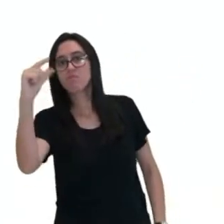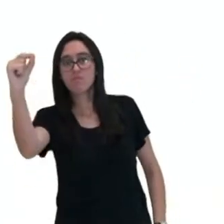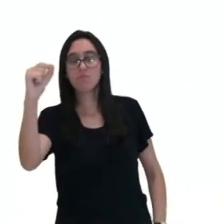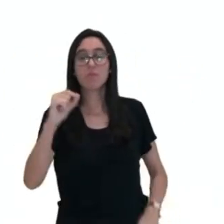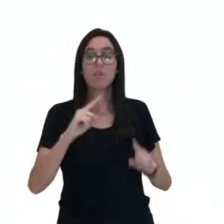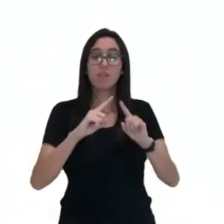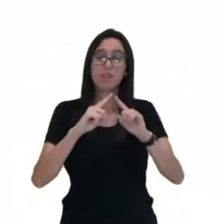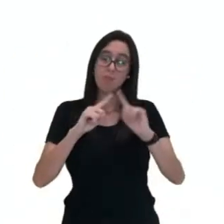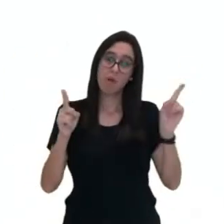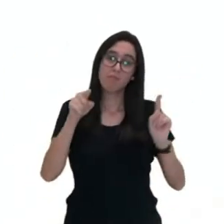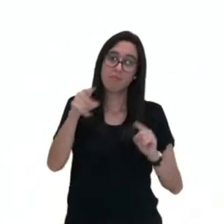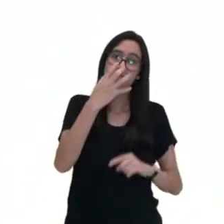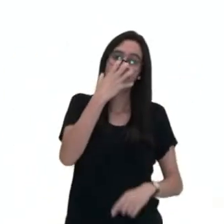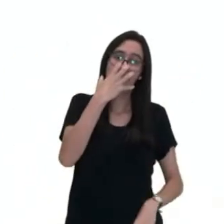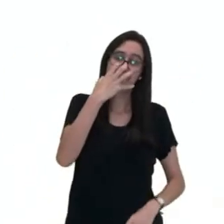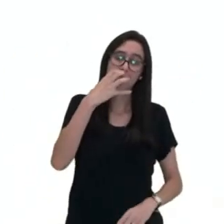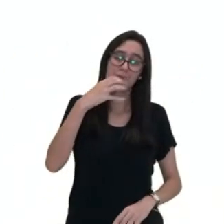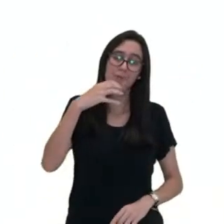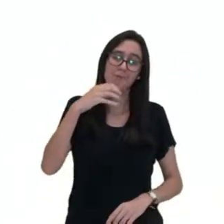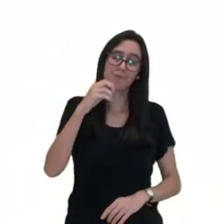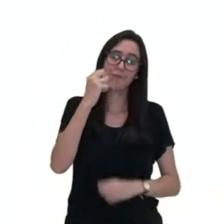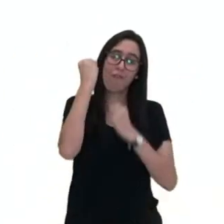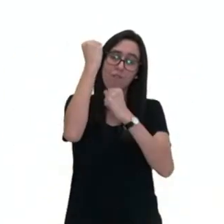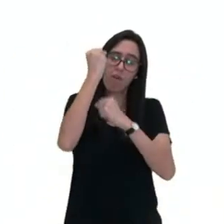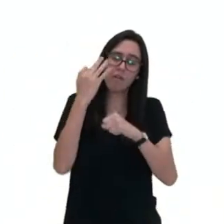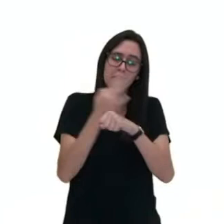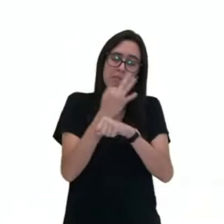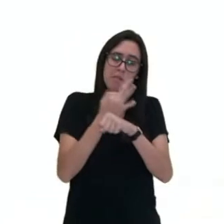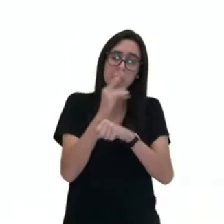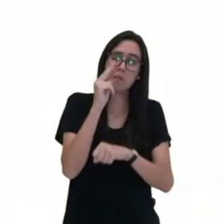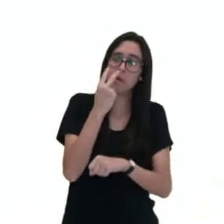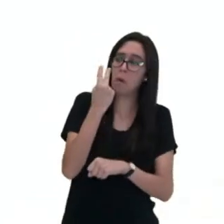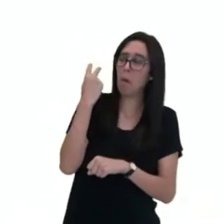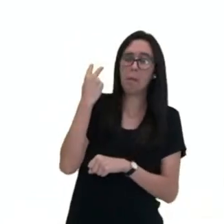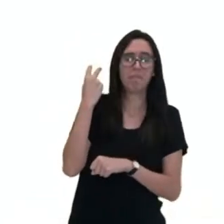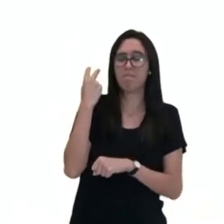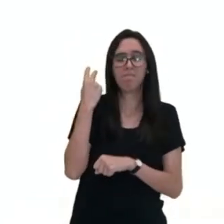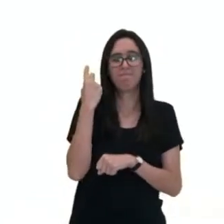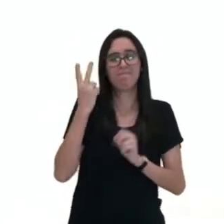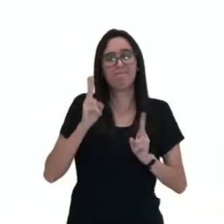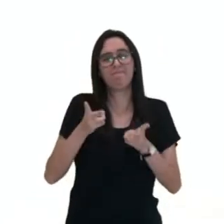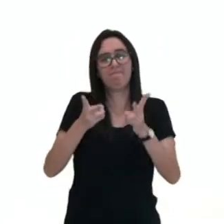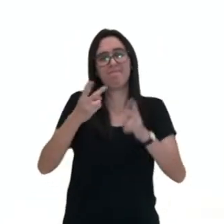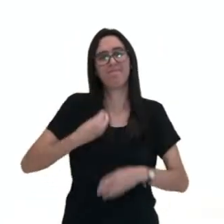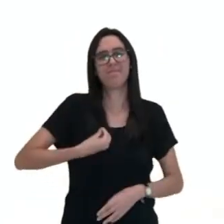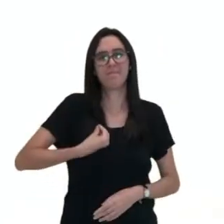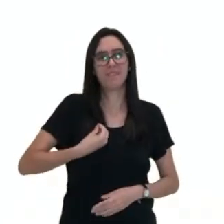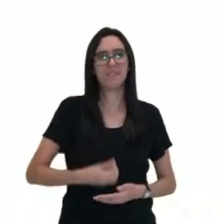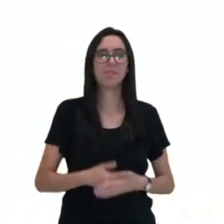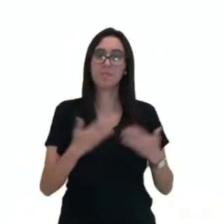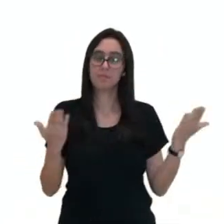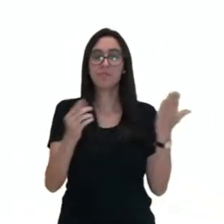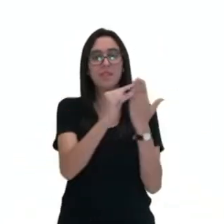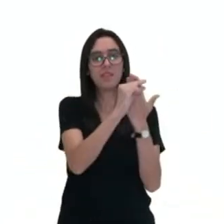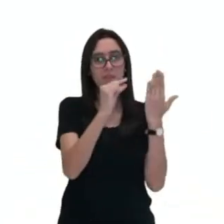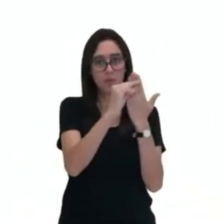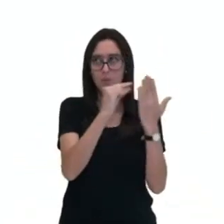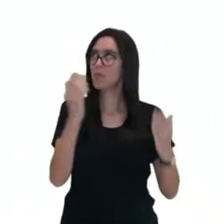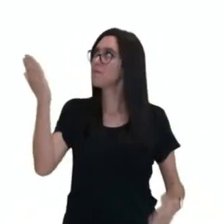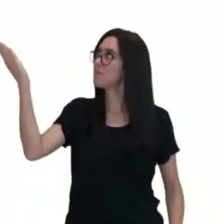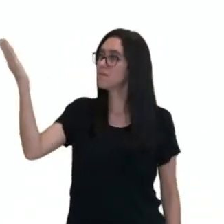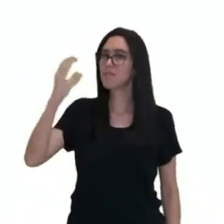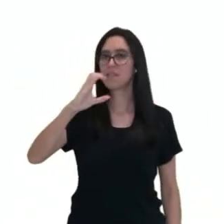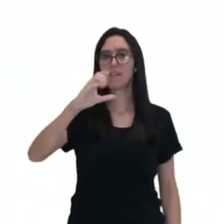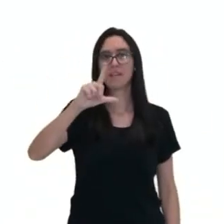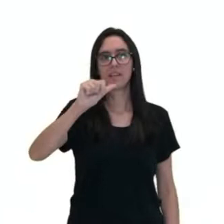ela, nenhuma só vez olhou para trás. Então, sobre a autora, Clarice Lispector nasceu em